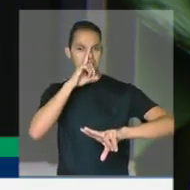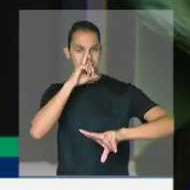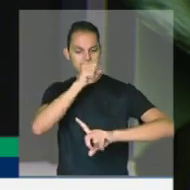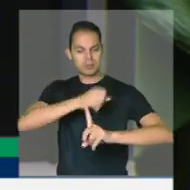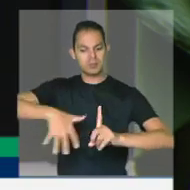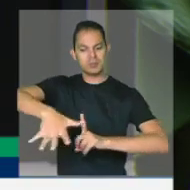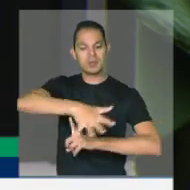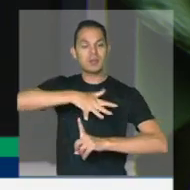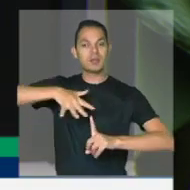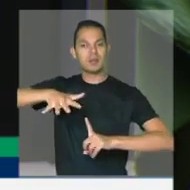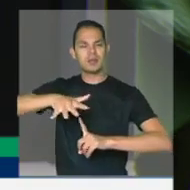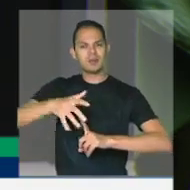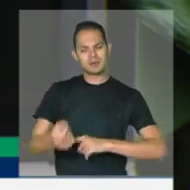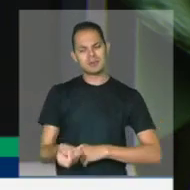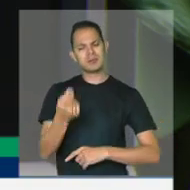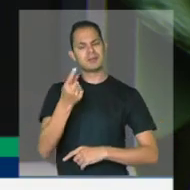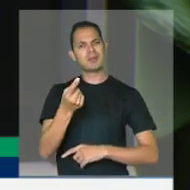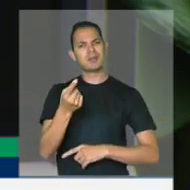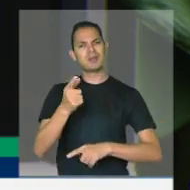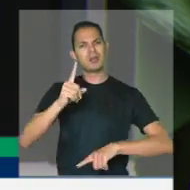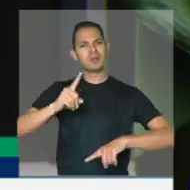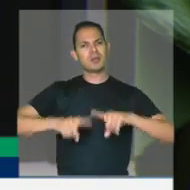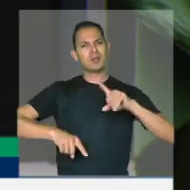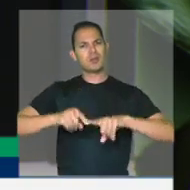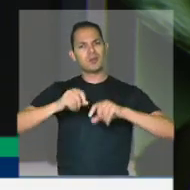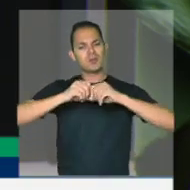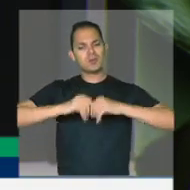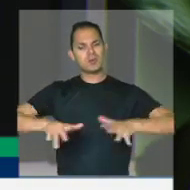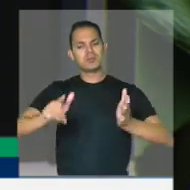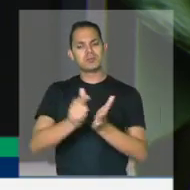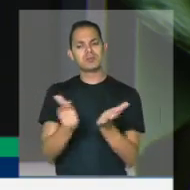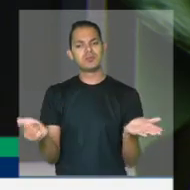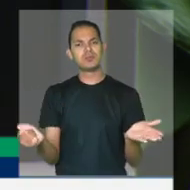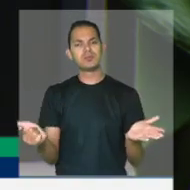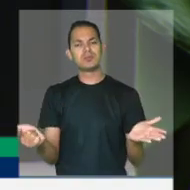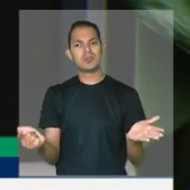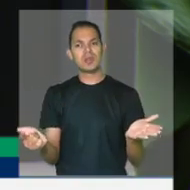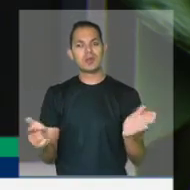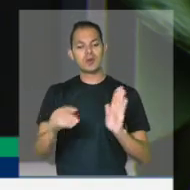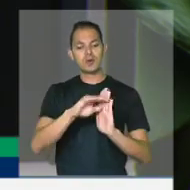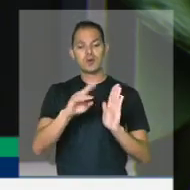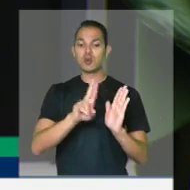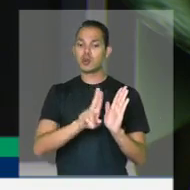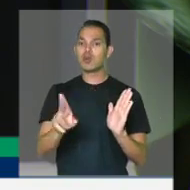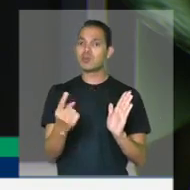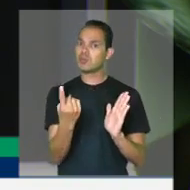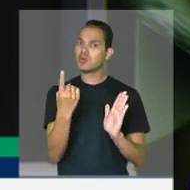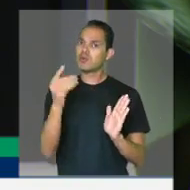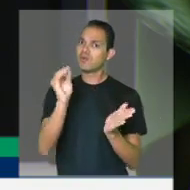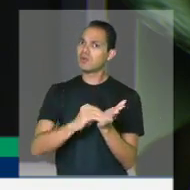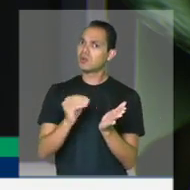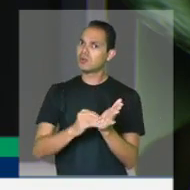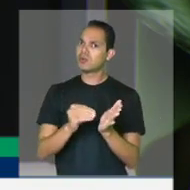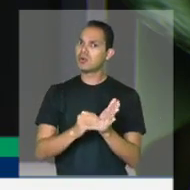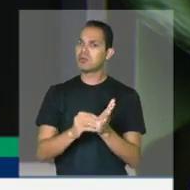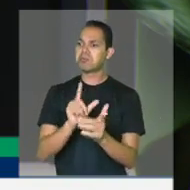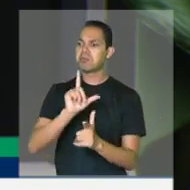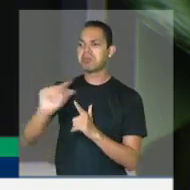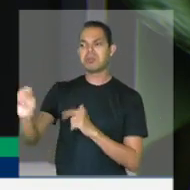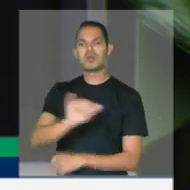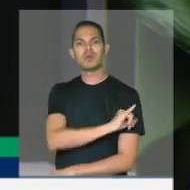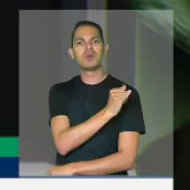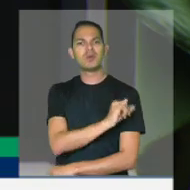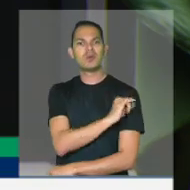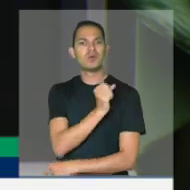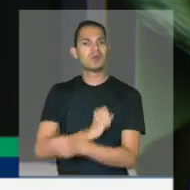sociedade. Causou estranheza e gerou uma matéria grande de jornal a ausência de um nome dessa lista, que é um criminoso foragido do